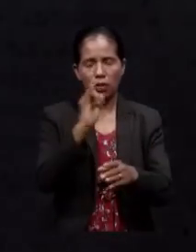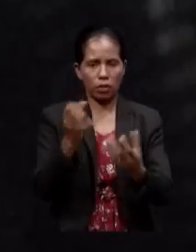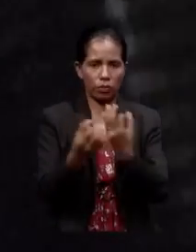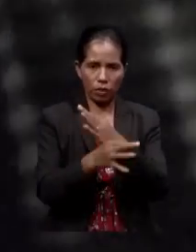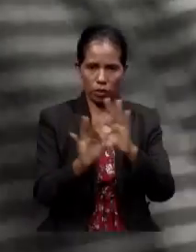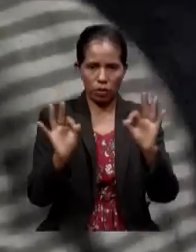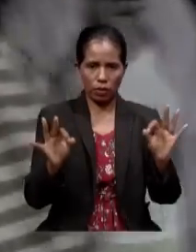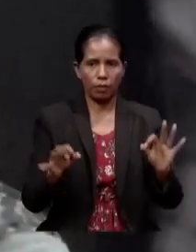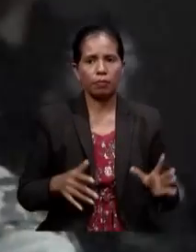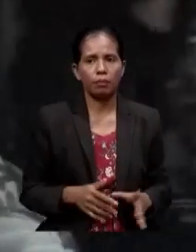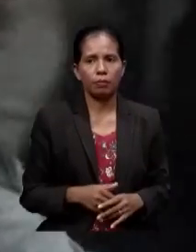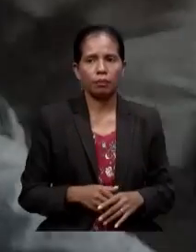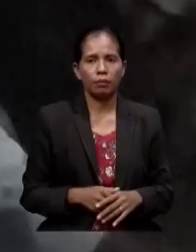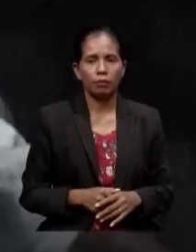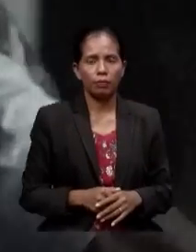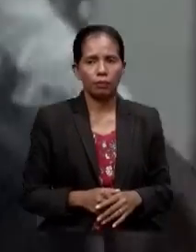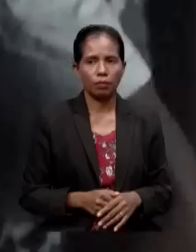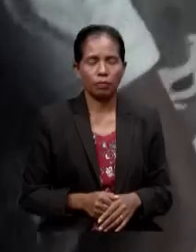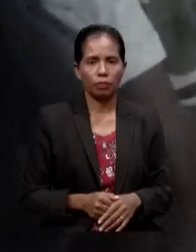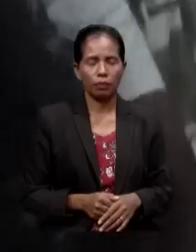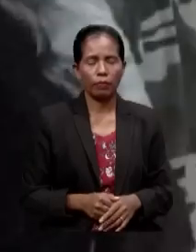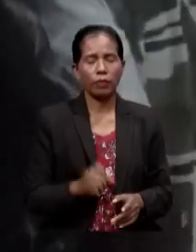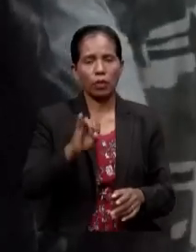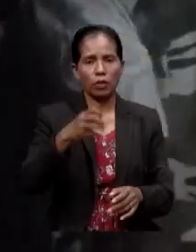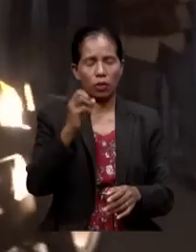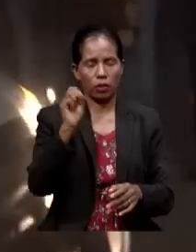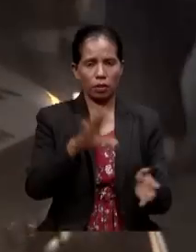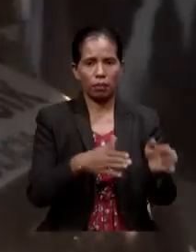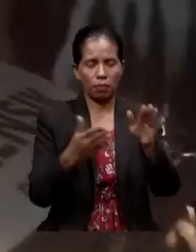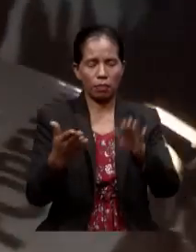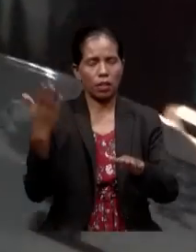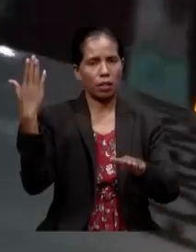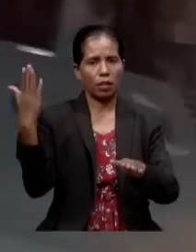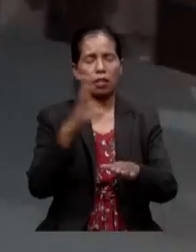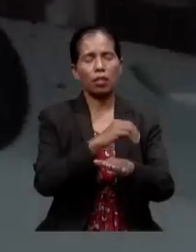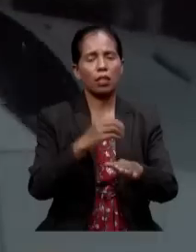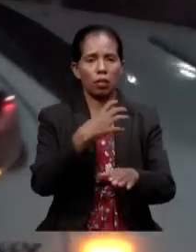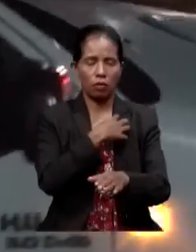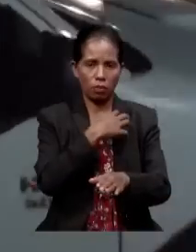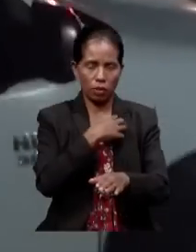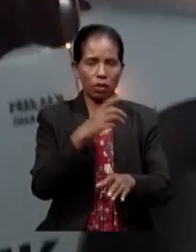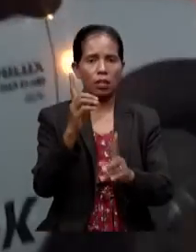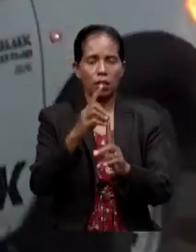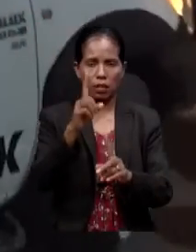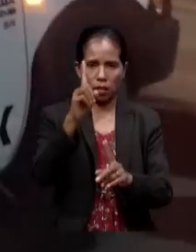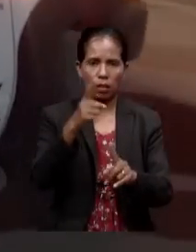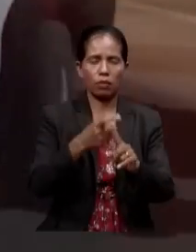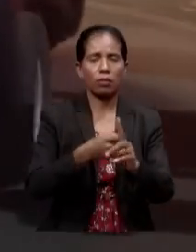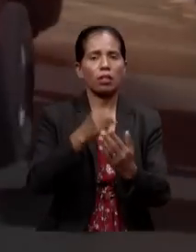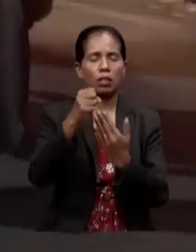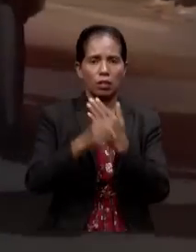ona. José Bernardo e José Soares mate e a cela detenção polícia município dele, e reloron ida fulang setembro,